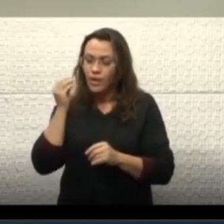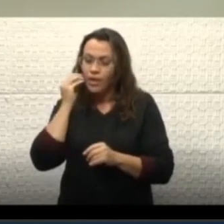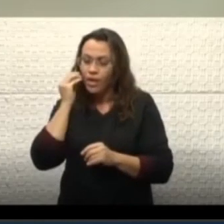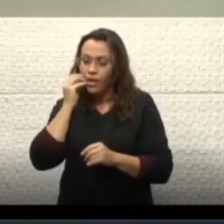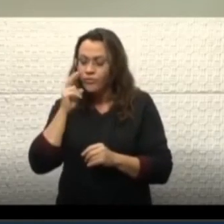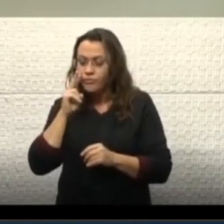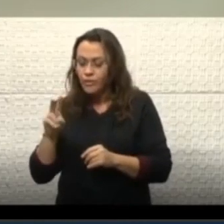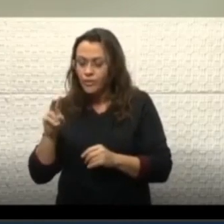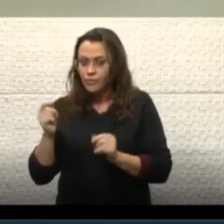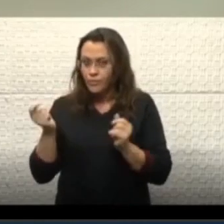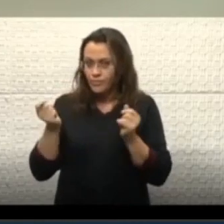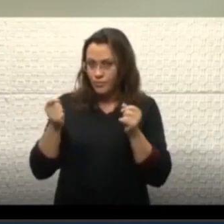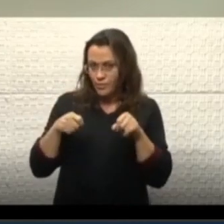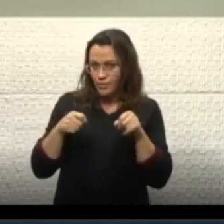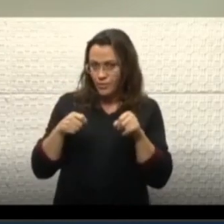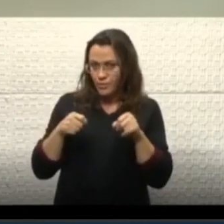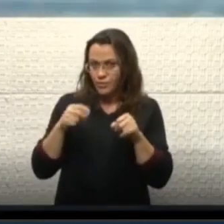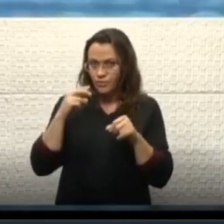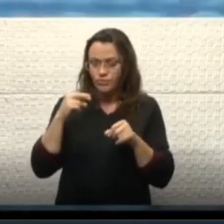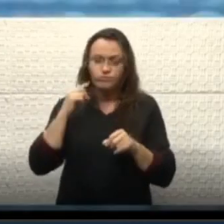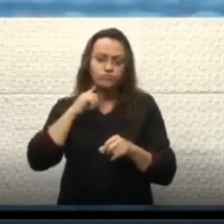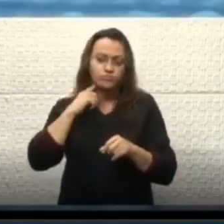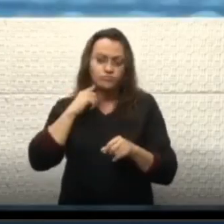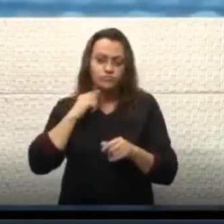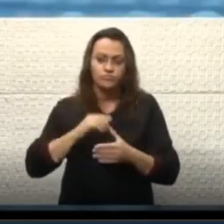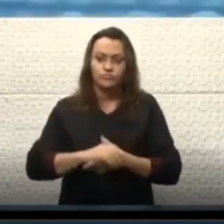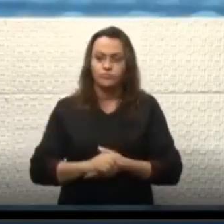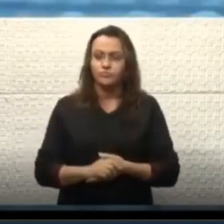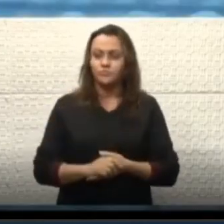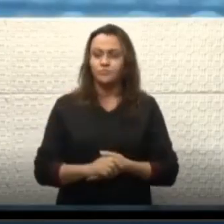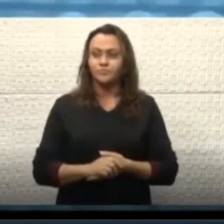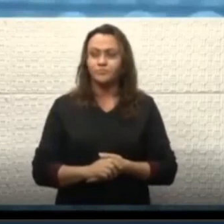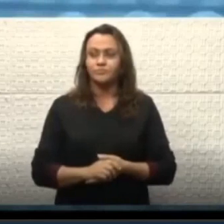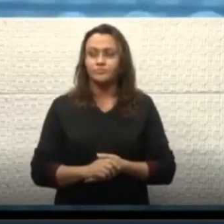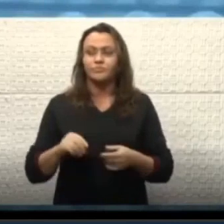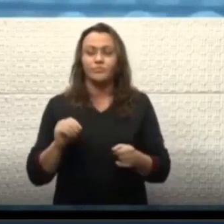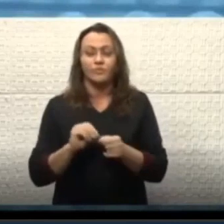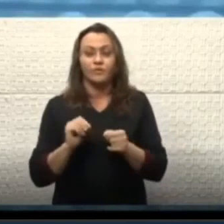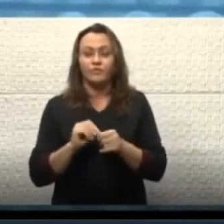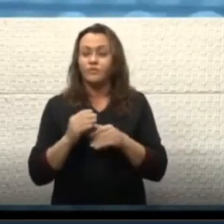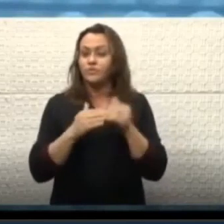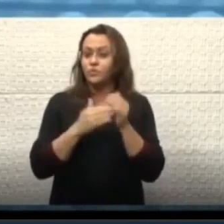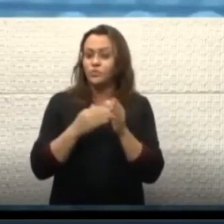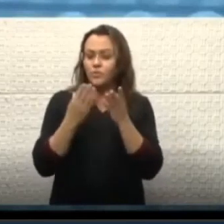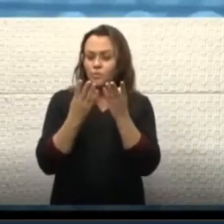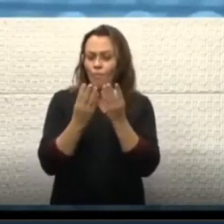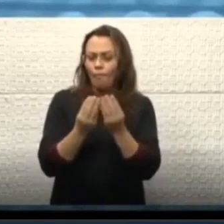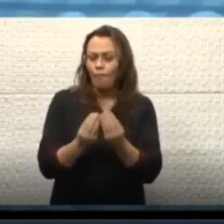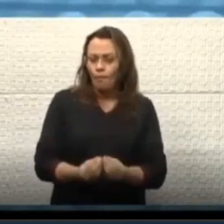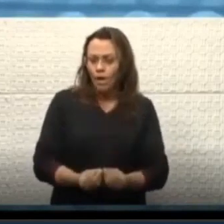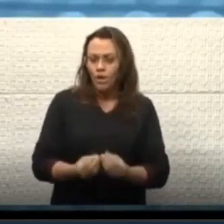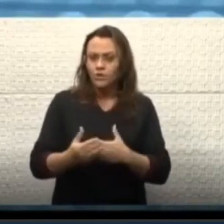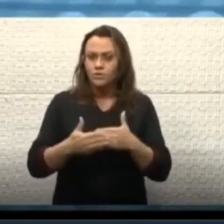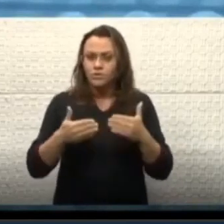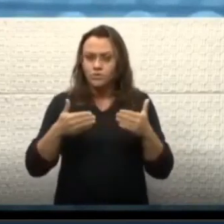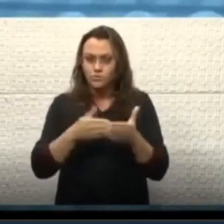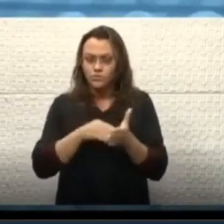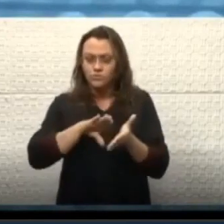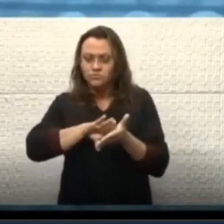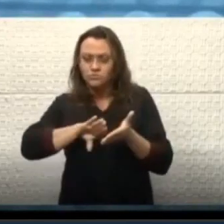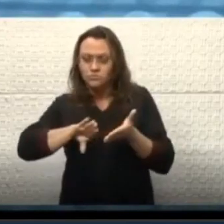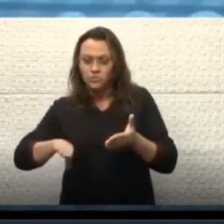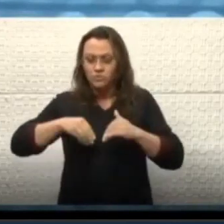ver possibilidades, as sujidades. Então, feito a filtração, retirado então todo o